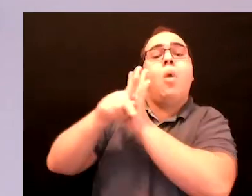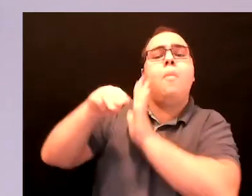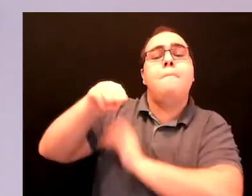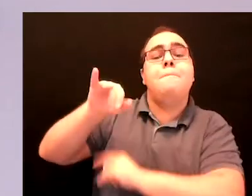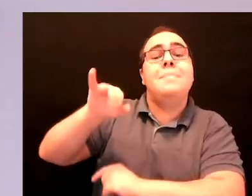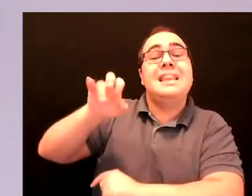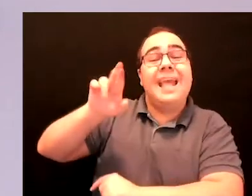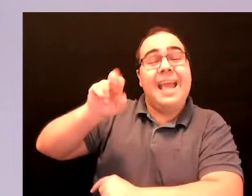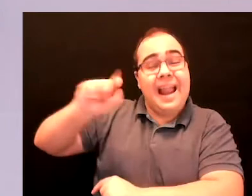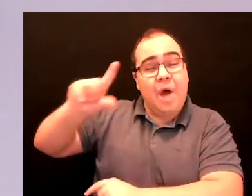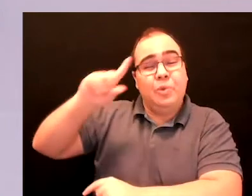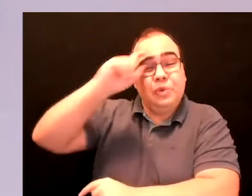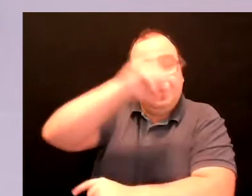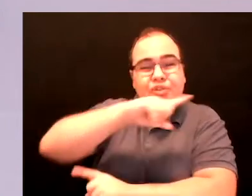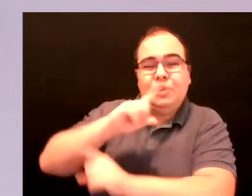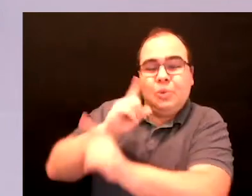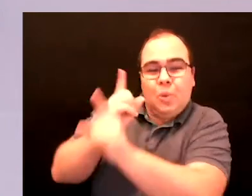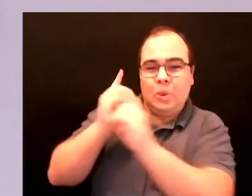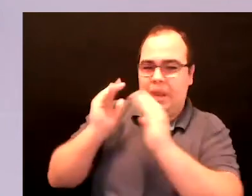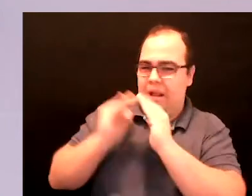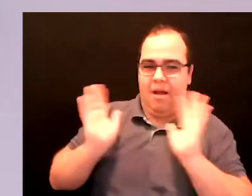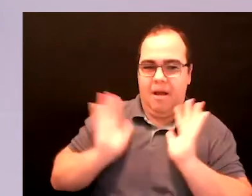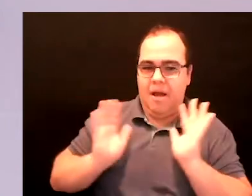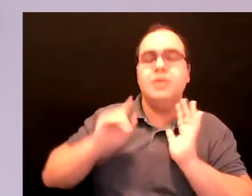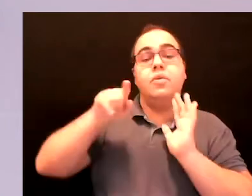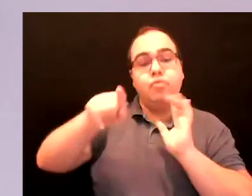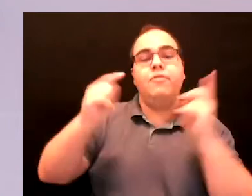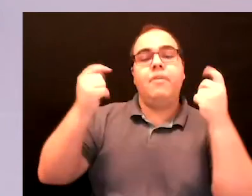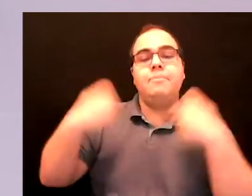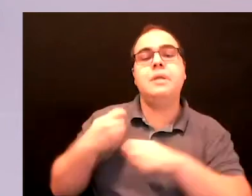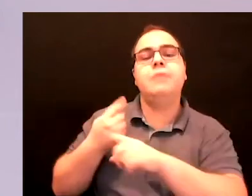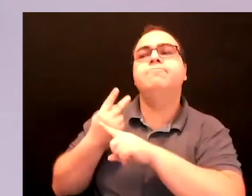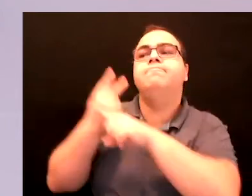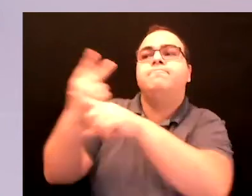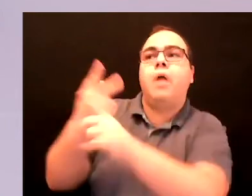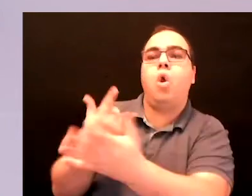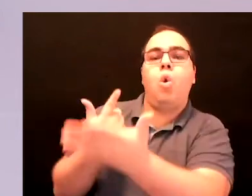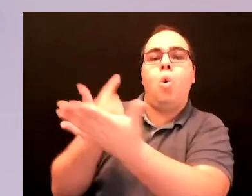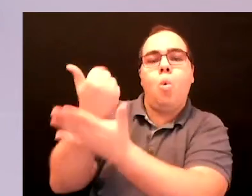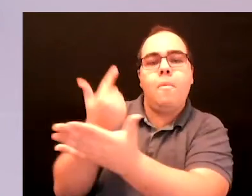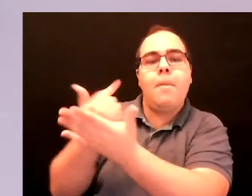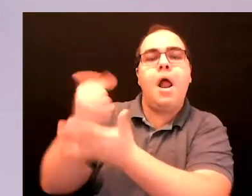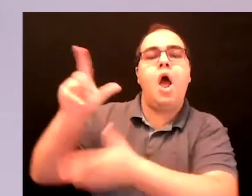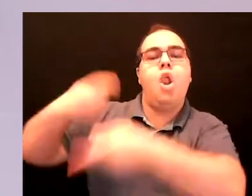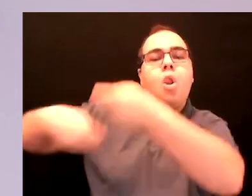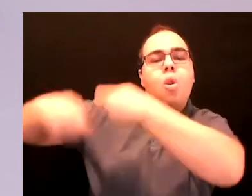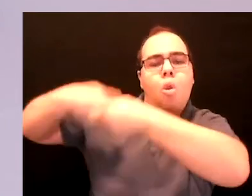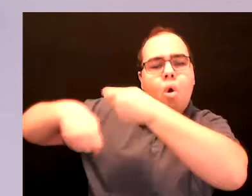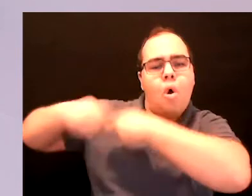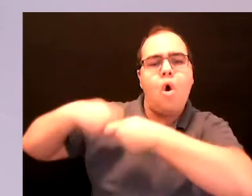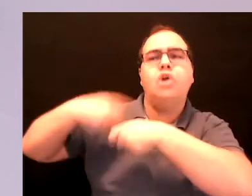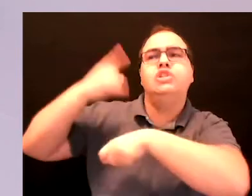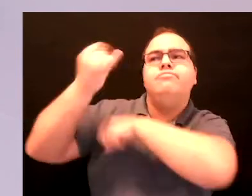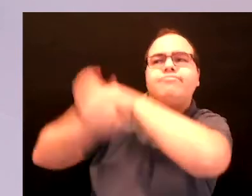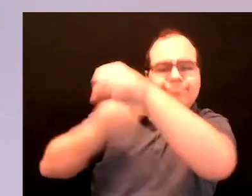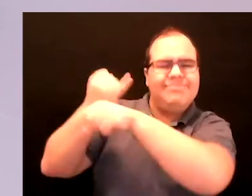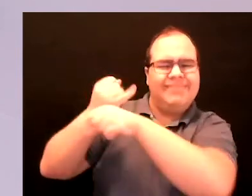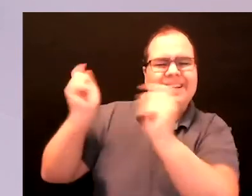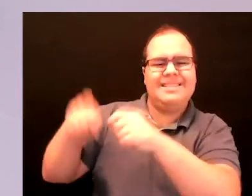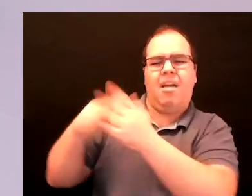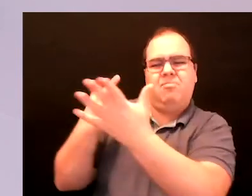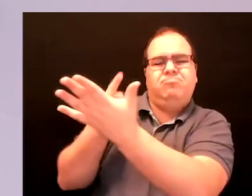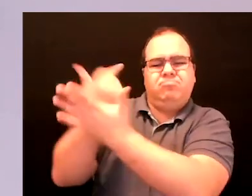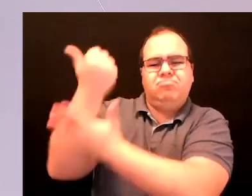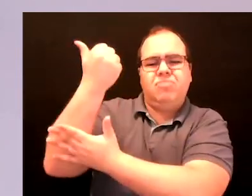Essa daqui é mais difícil de você encontrar em casa, então você provavelmente vai ter que comprar numa loja de artesanato ou mesmo na internet